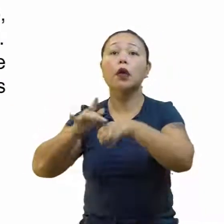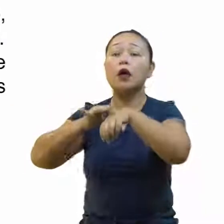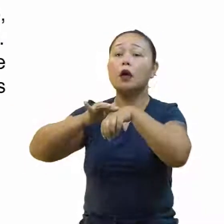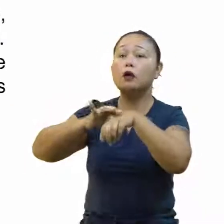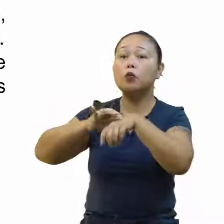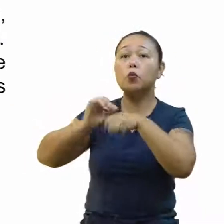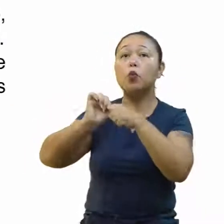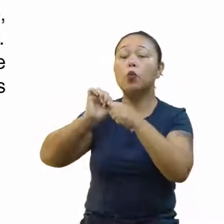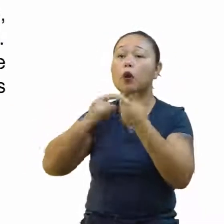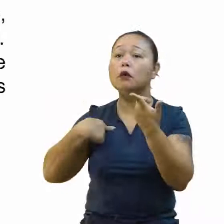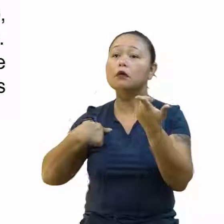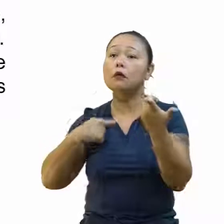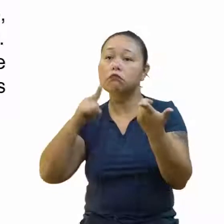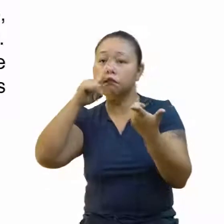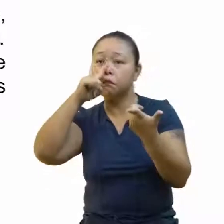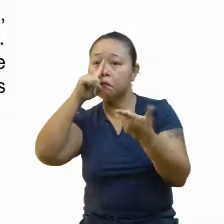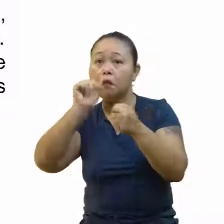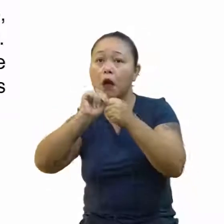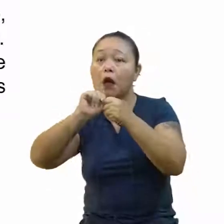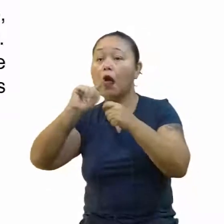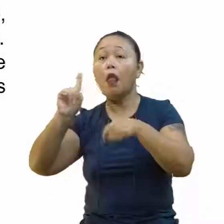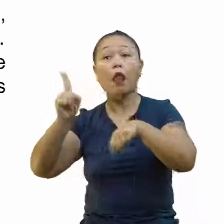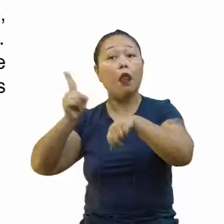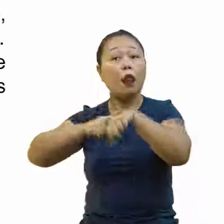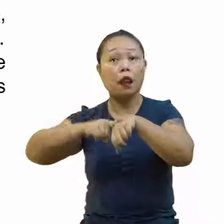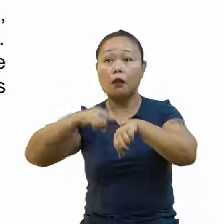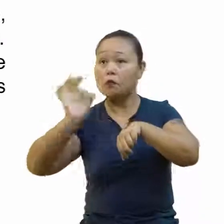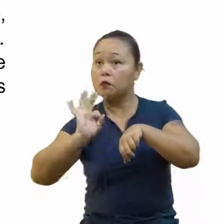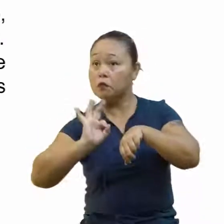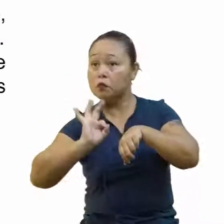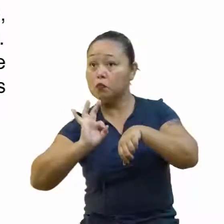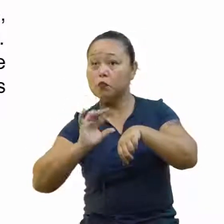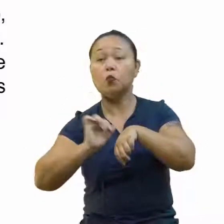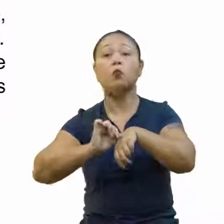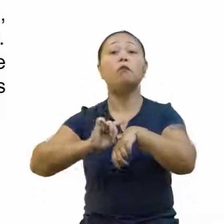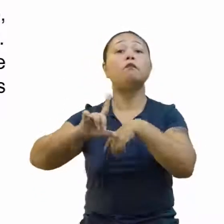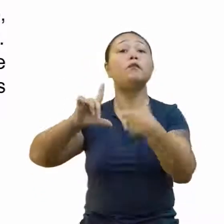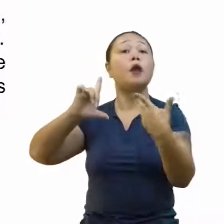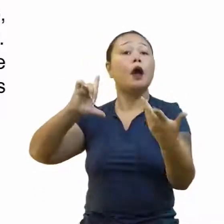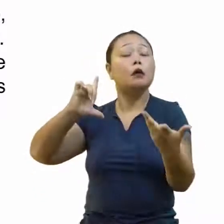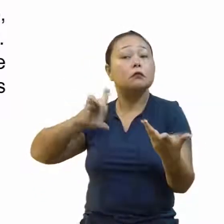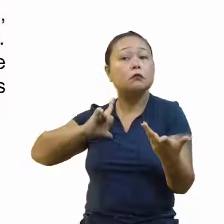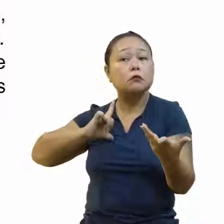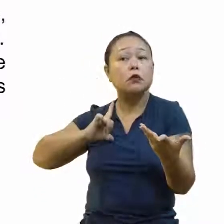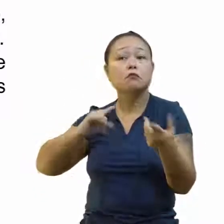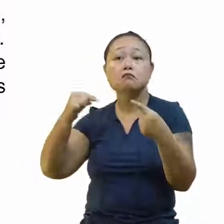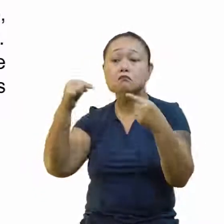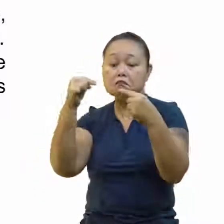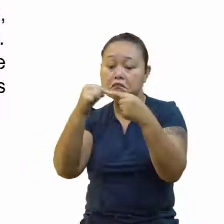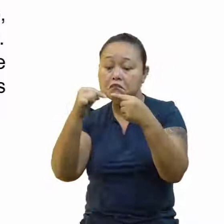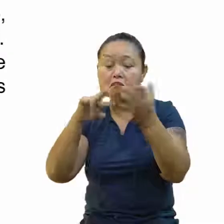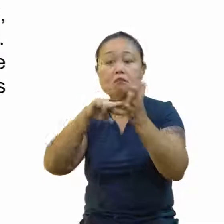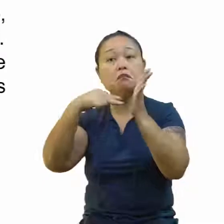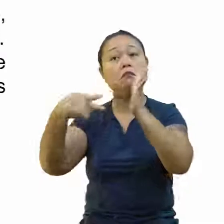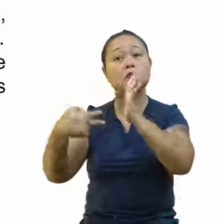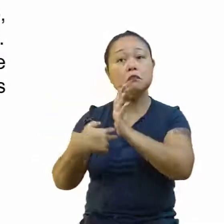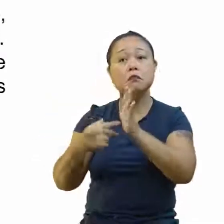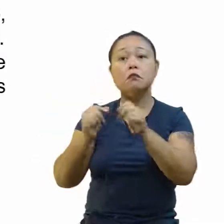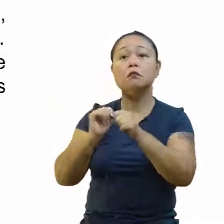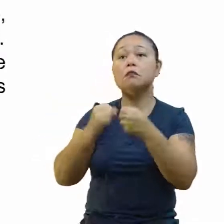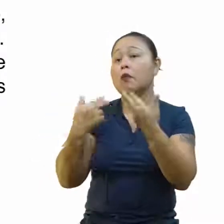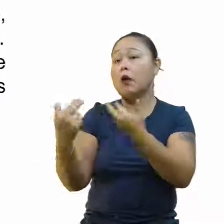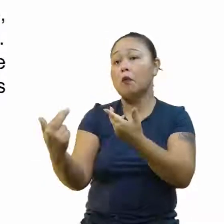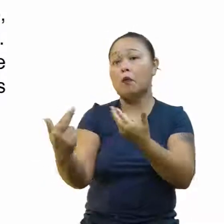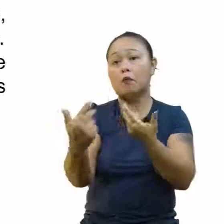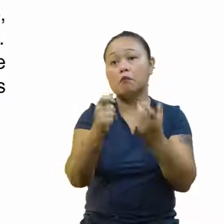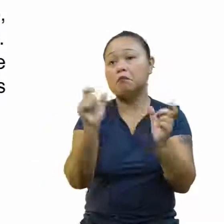como doenças crônico-degenerativas. Então, são os mesmos significados aí, né? A mesma